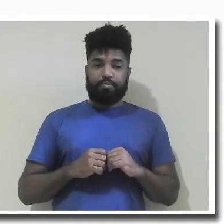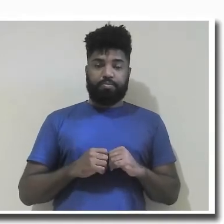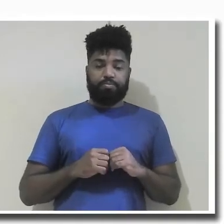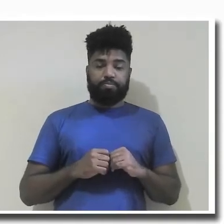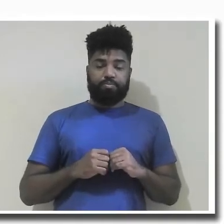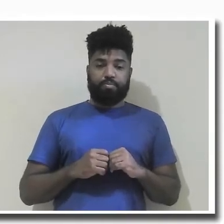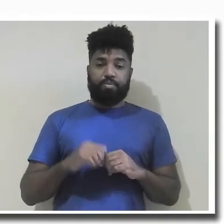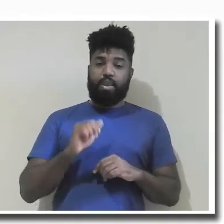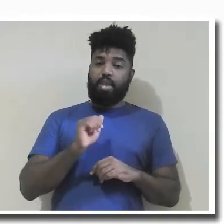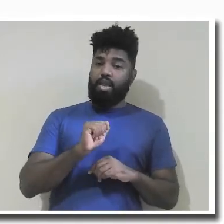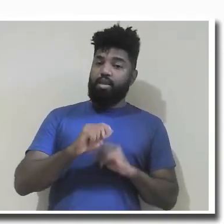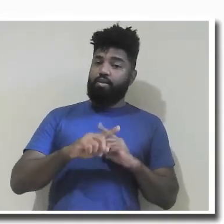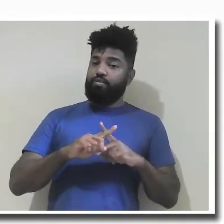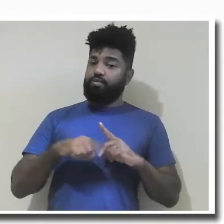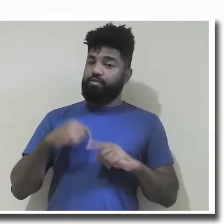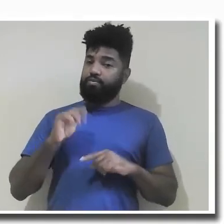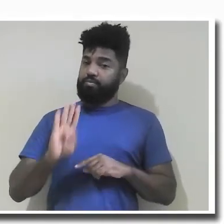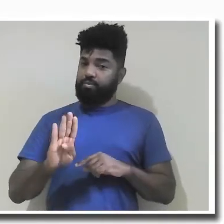A por B